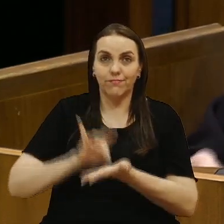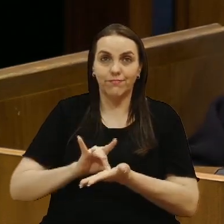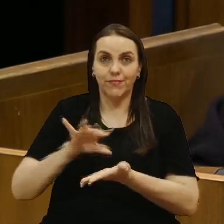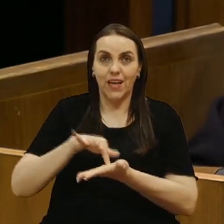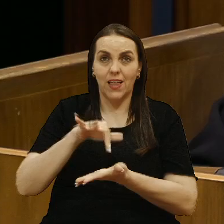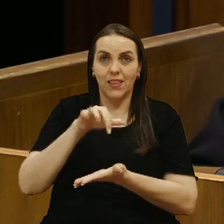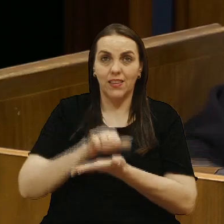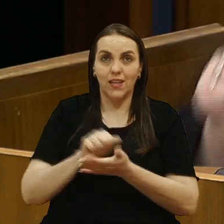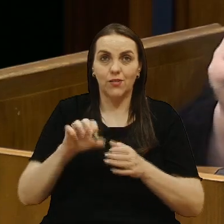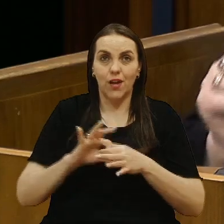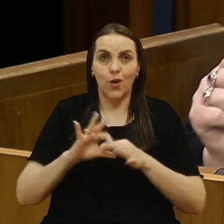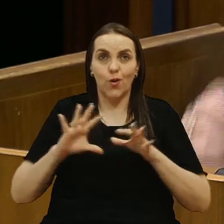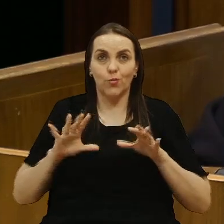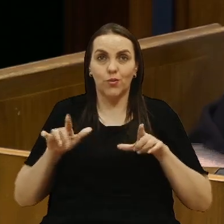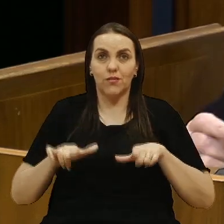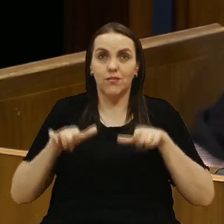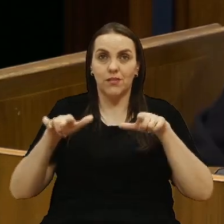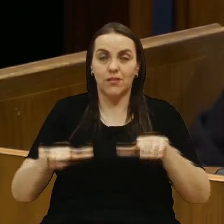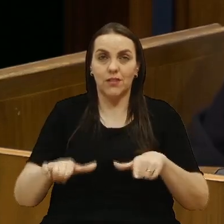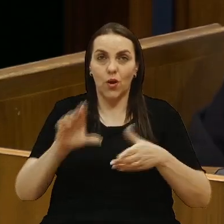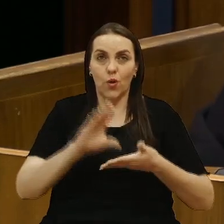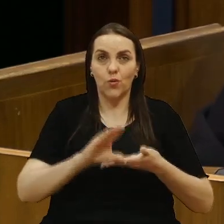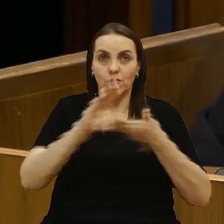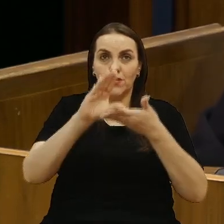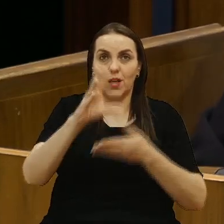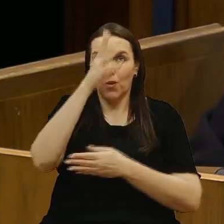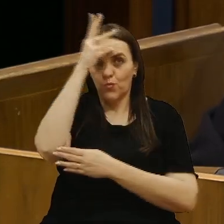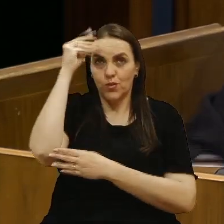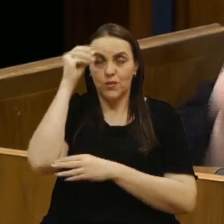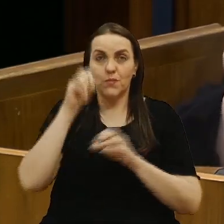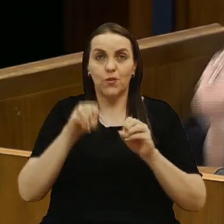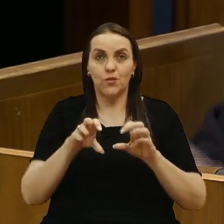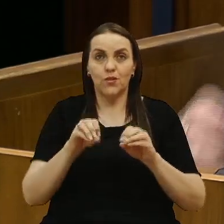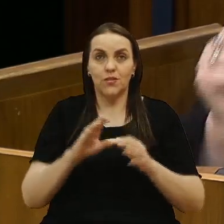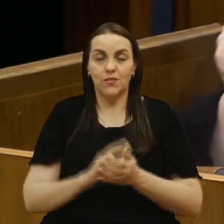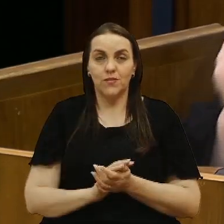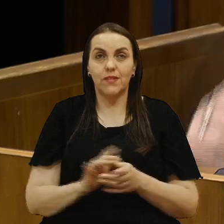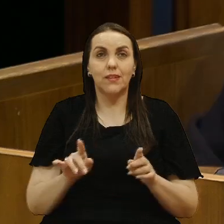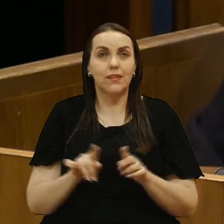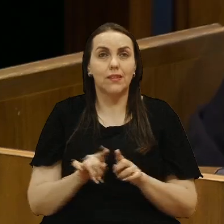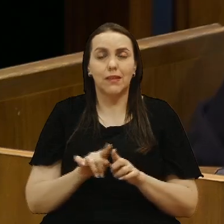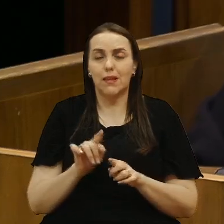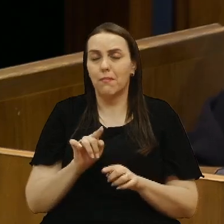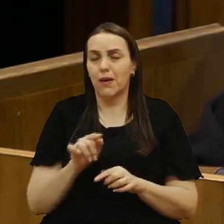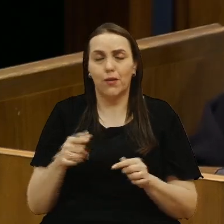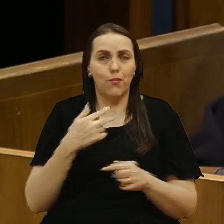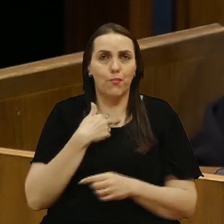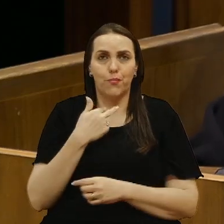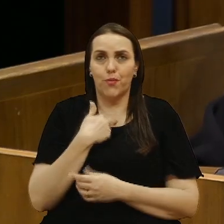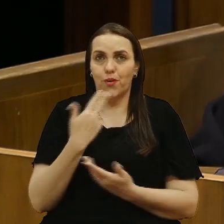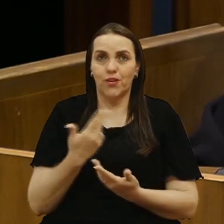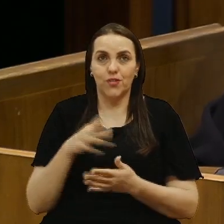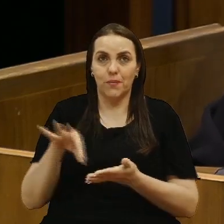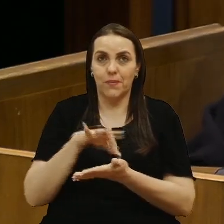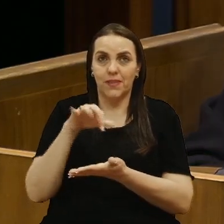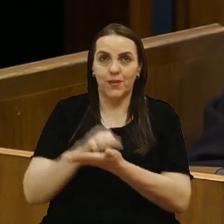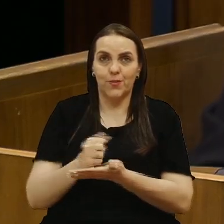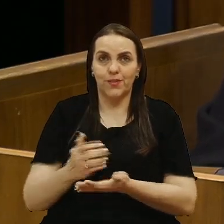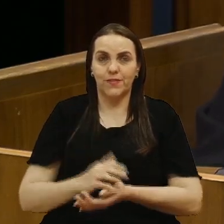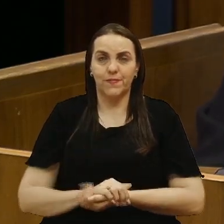e autorização do Conselho Municipal de Educação e muito menos realizar